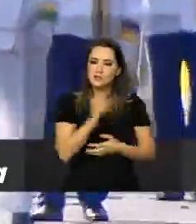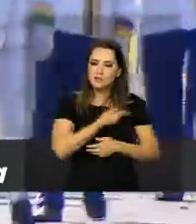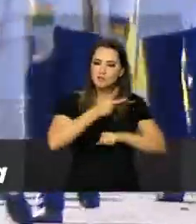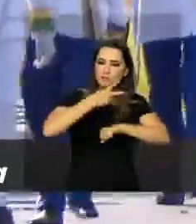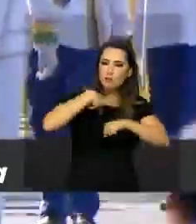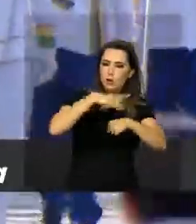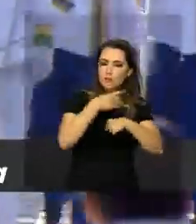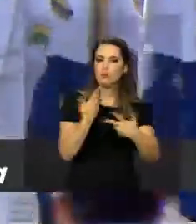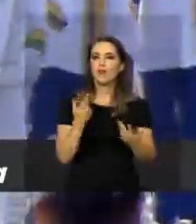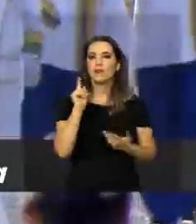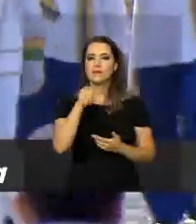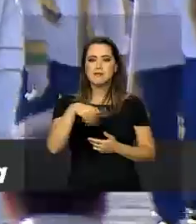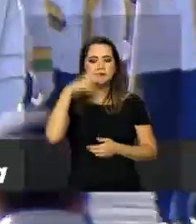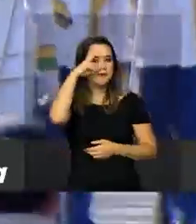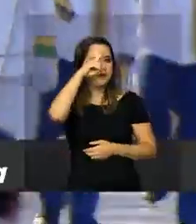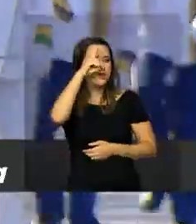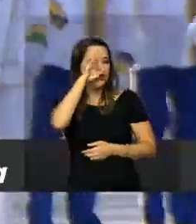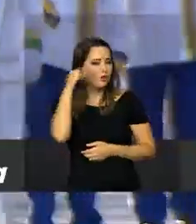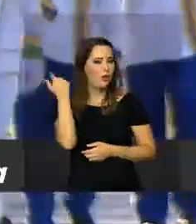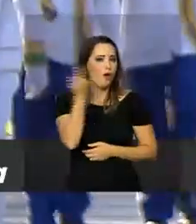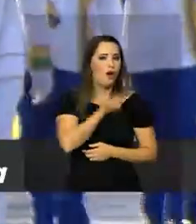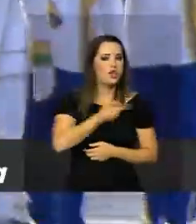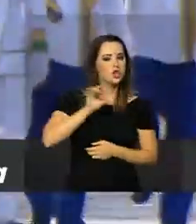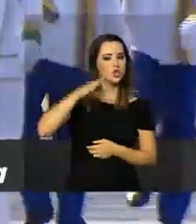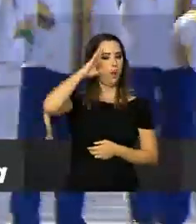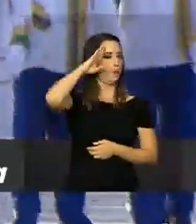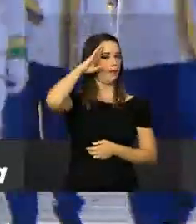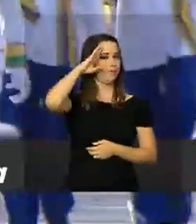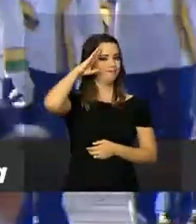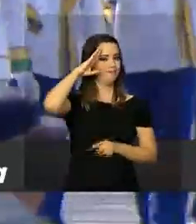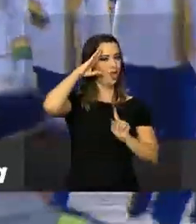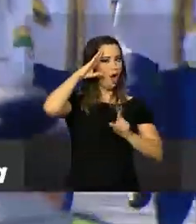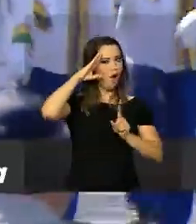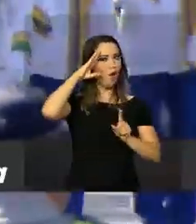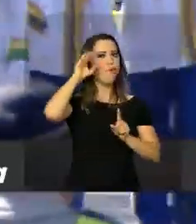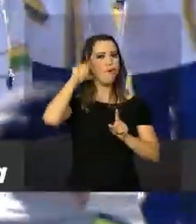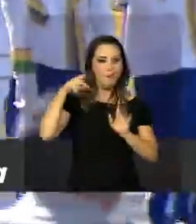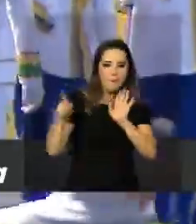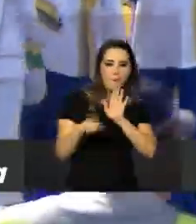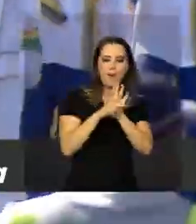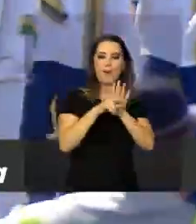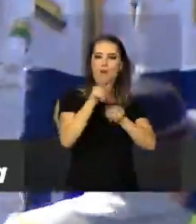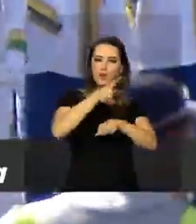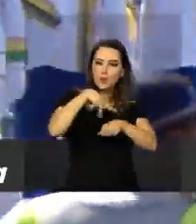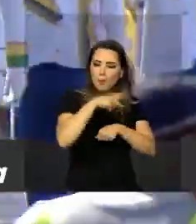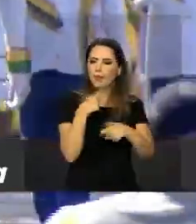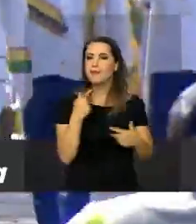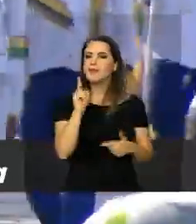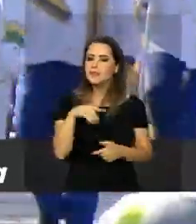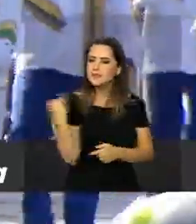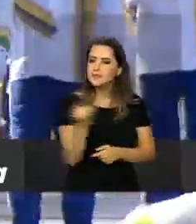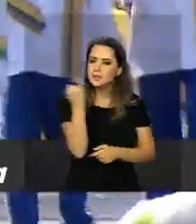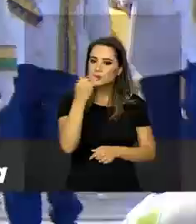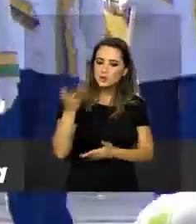país. Não são tradições meramente militares, são tradições da nossa história, do nosso país. Então, como é importante a gente envolver as nossas crianças já